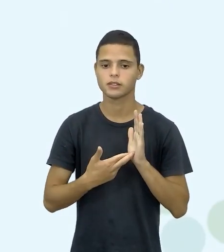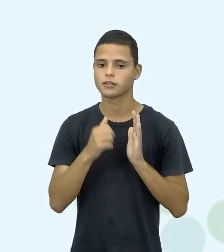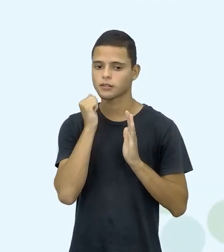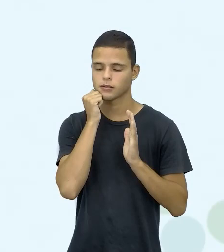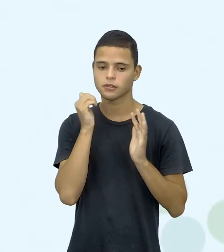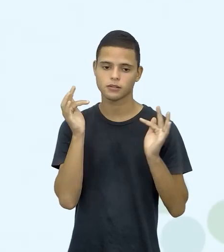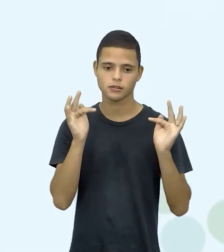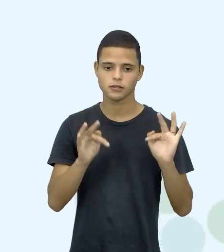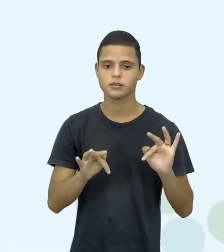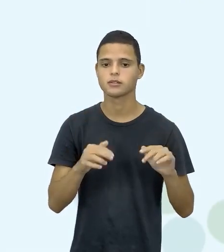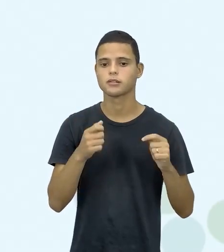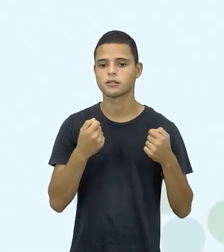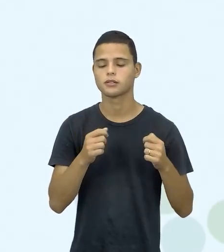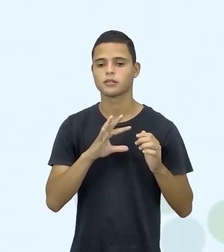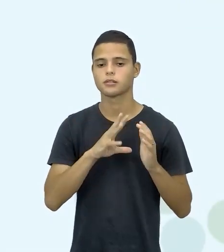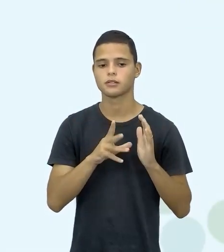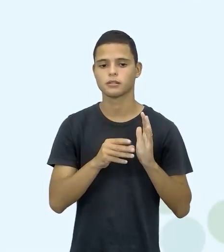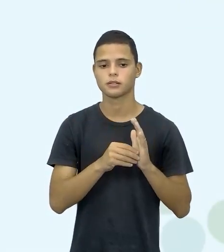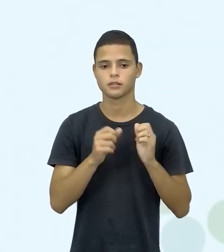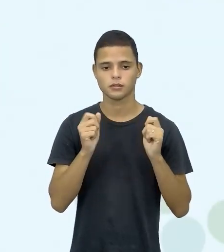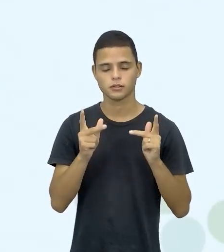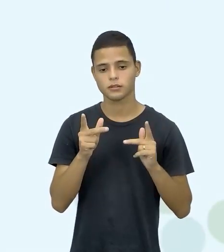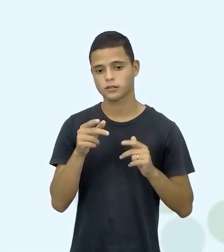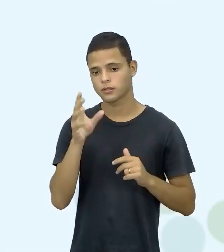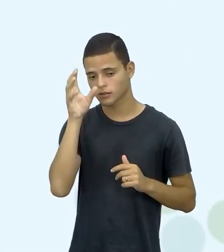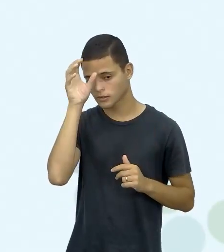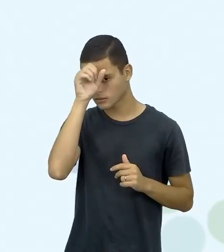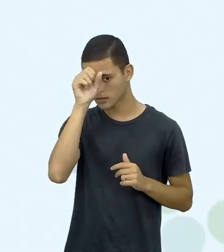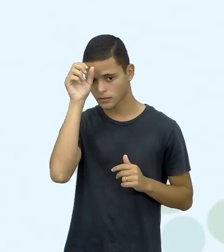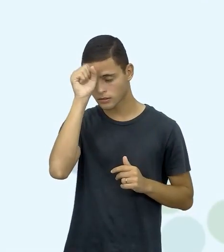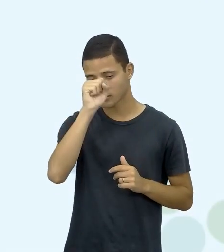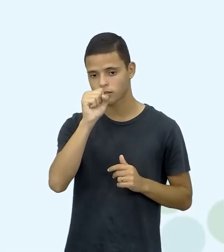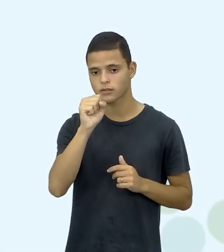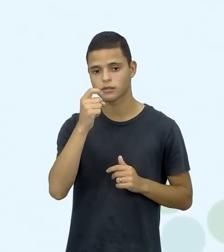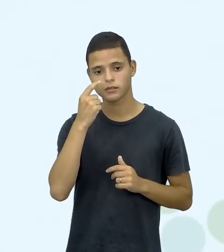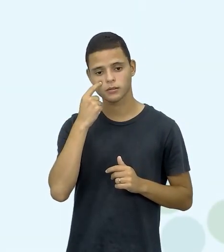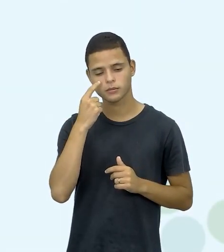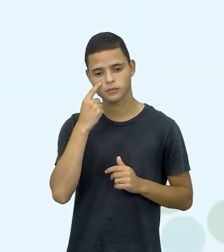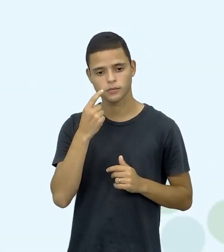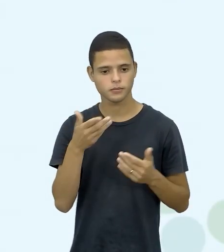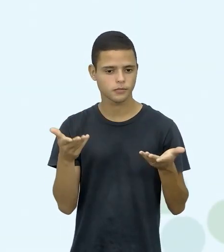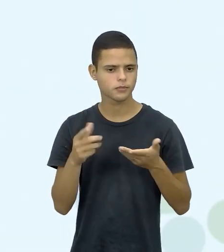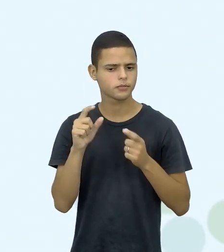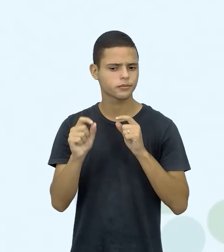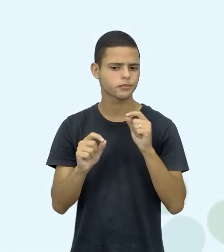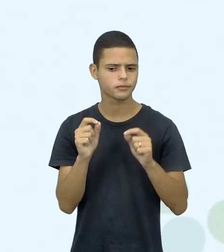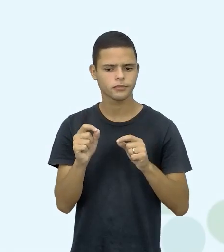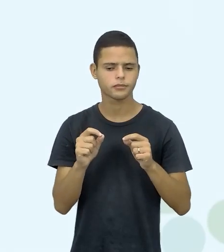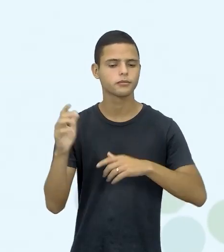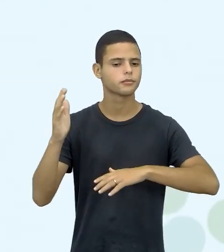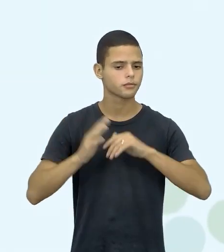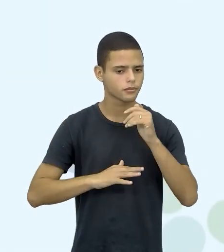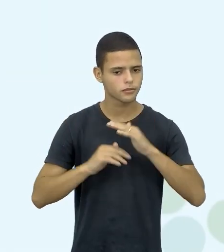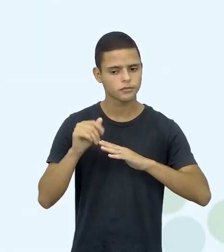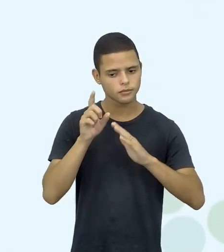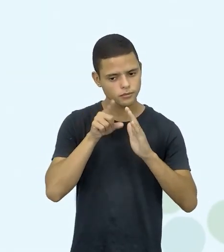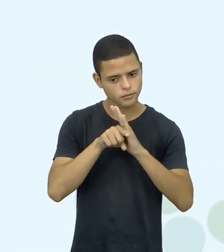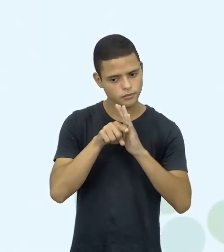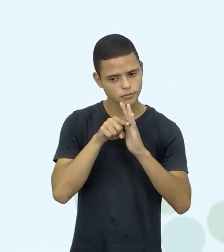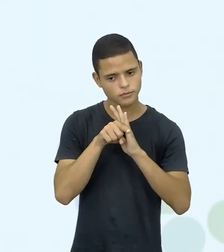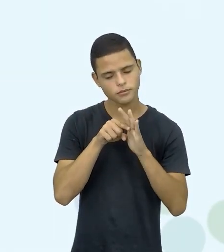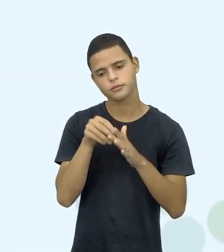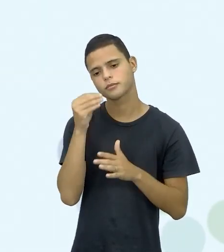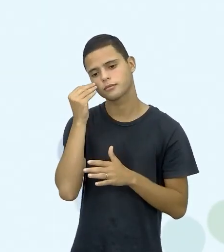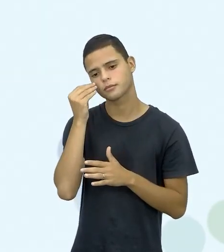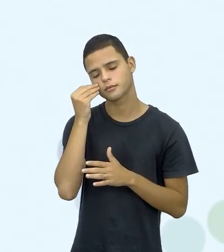então vocês vão precisar de todas essas coisas, tá bom? E aí, no nosso mural, o que nós vimos hoje foi essa prática, essa investigação